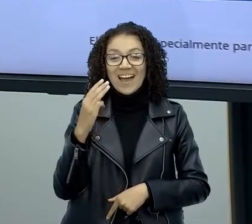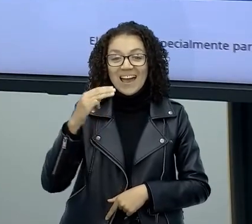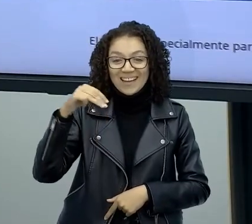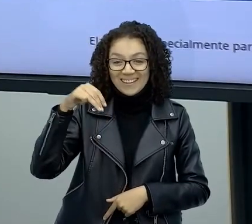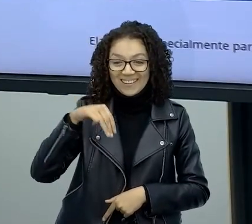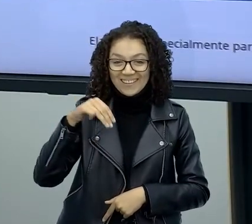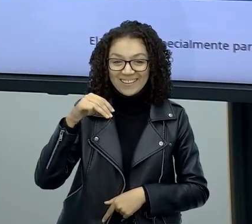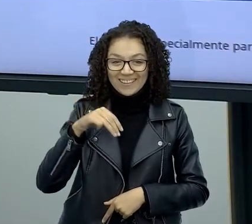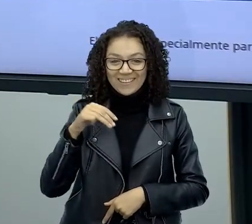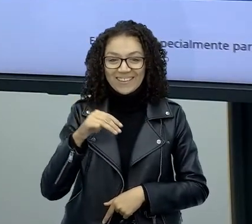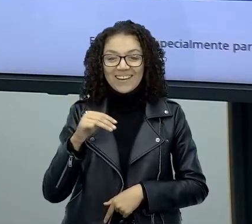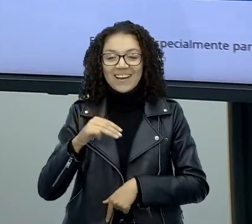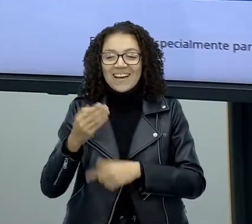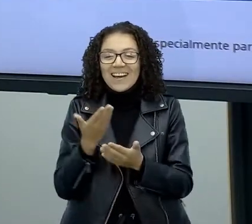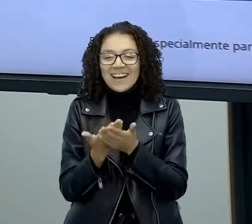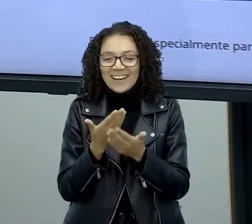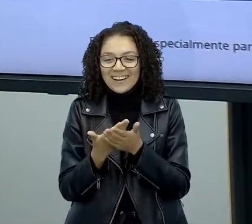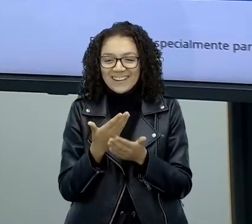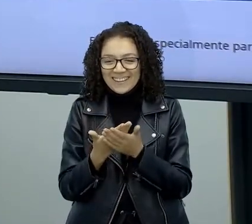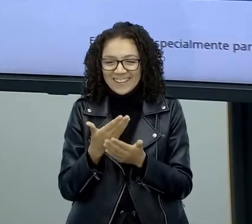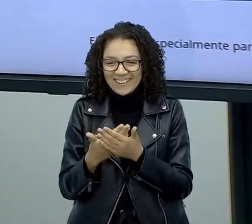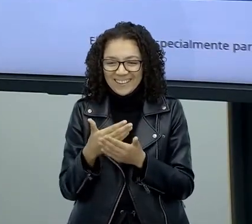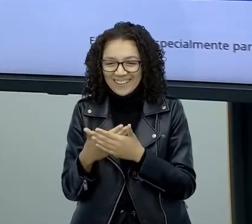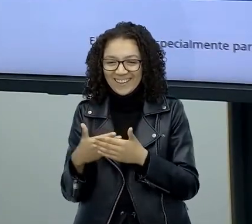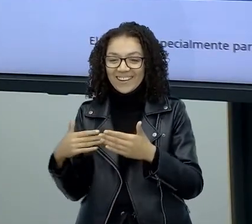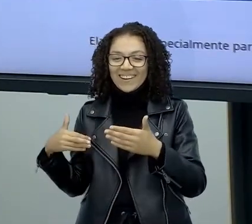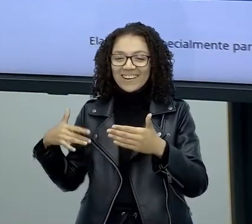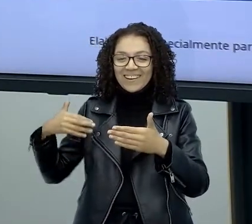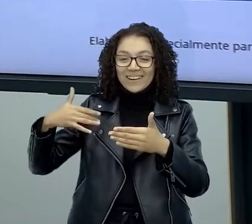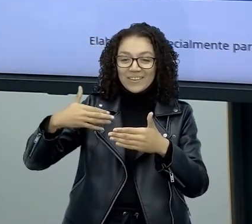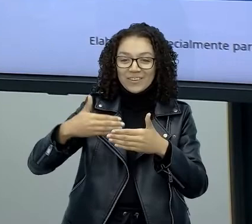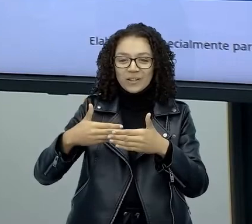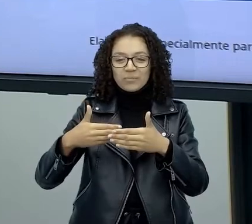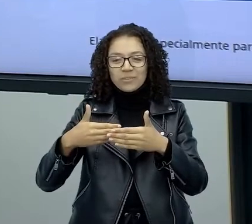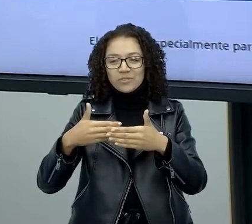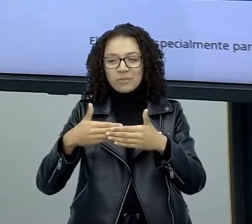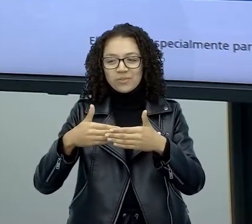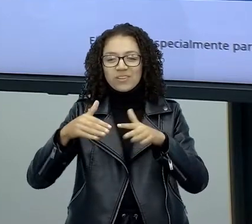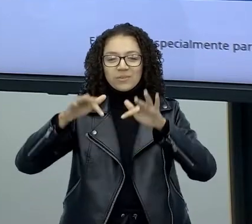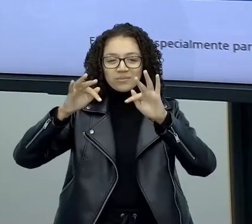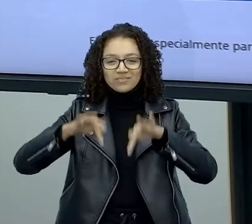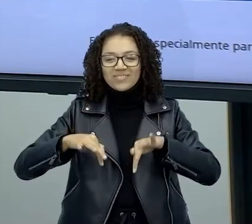terminar a aula, que lindo, né? Está faltando pouco tempo para terminar a aula agora,